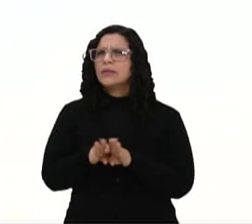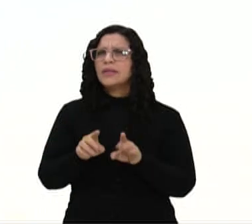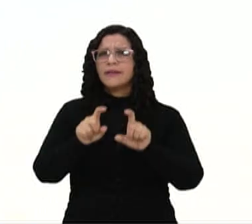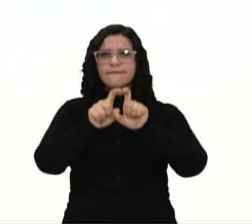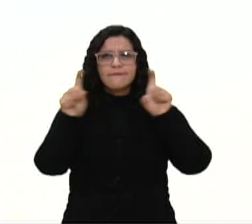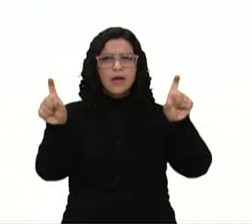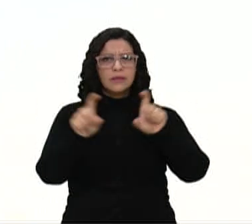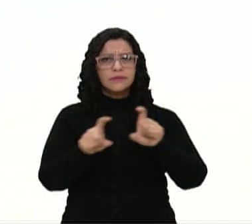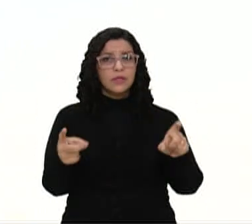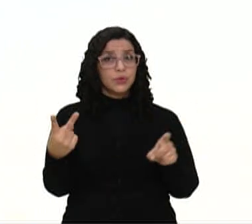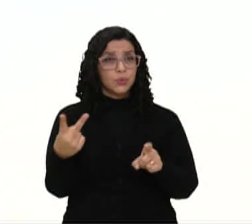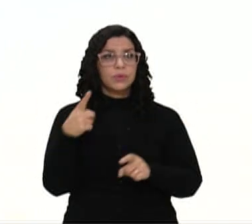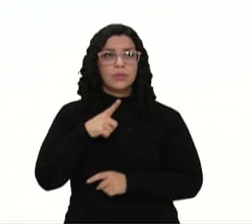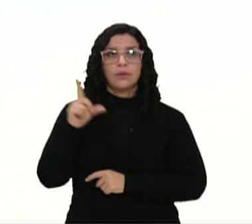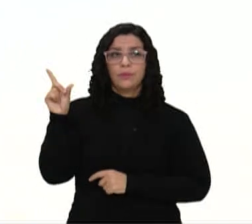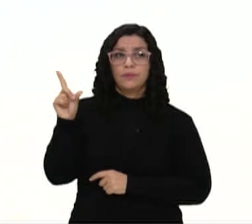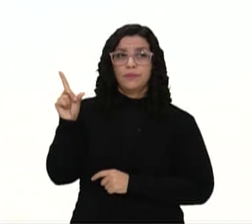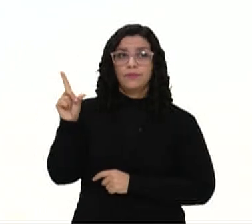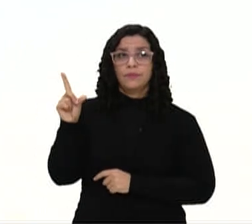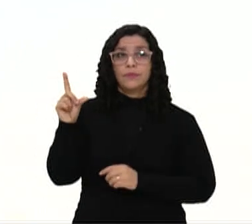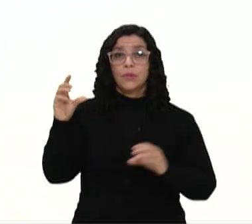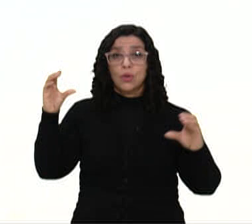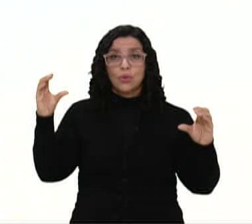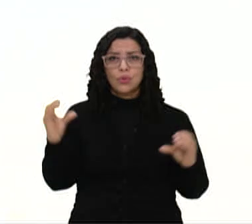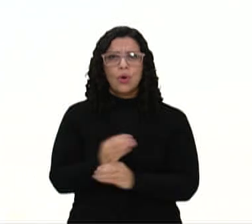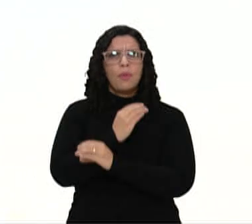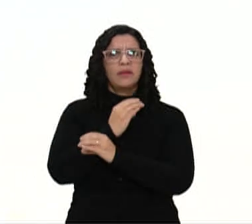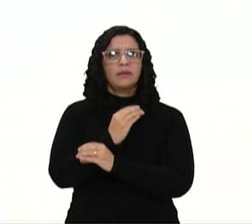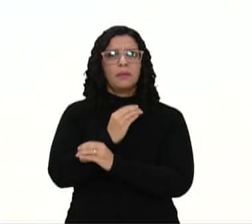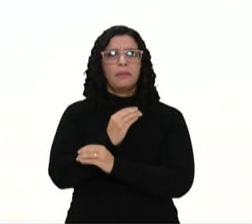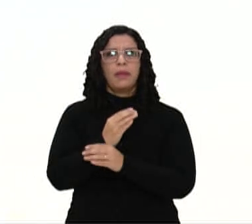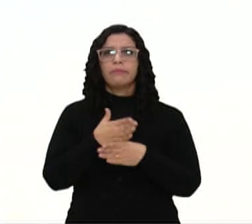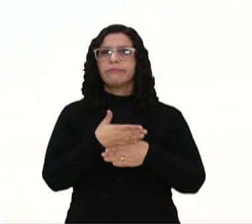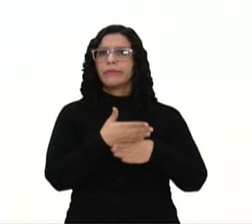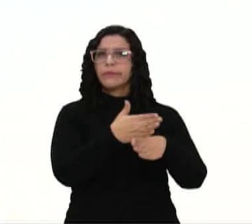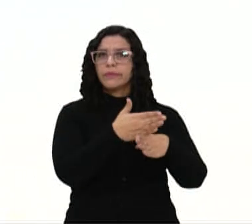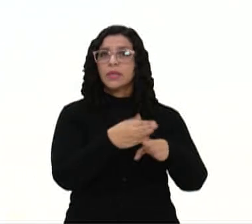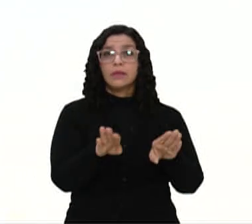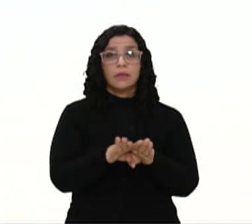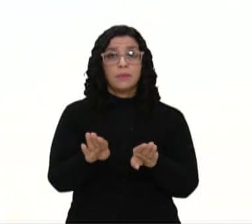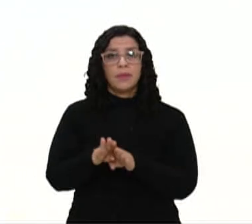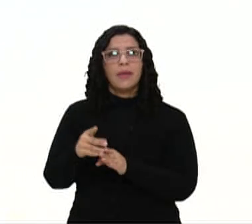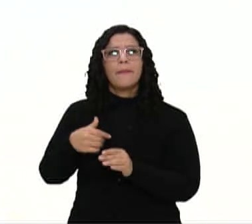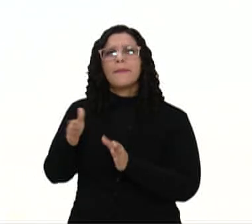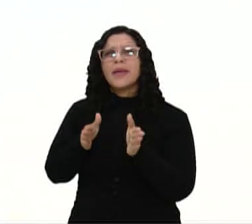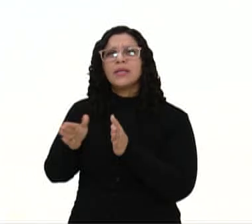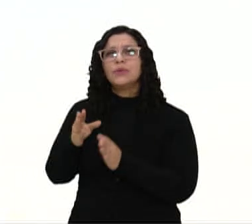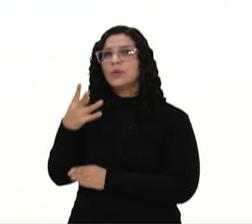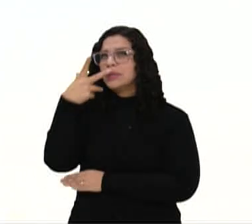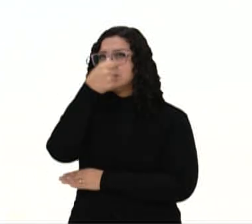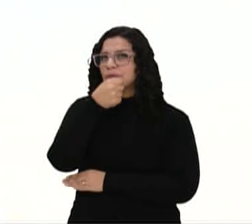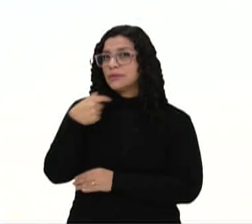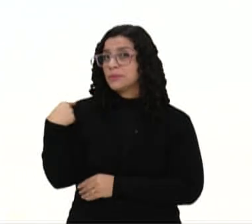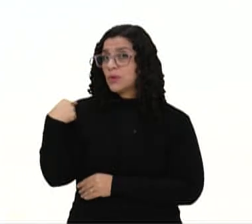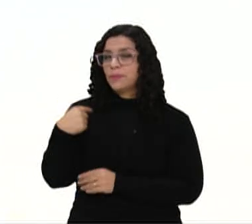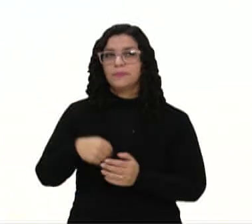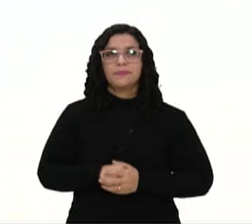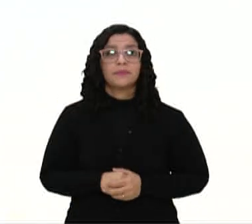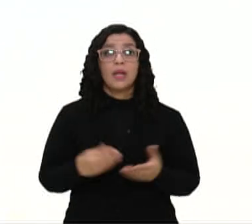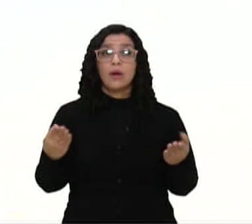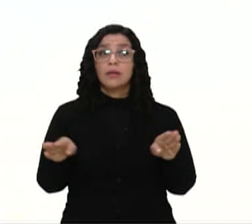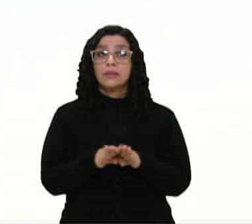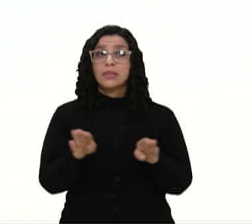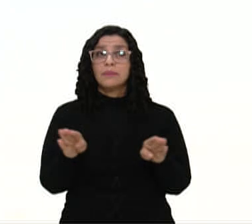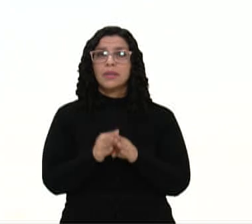frases retiradas da carta aberta. Completamente alheio, fase lindíssima. Certo?